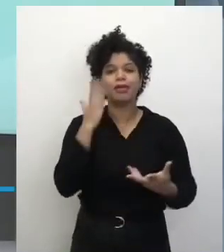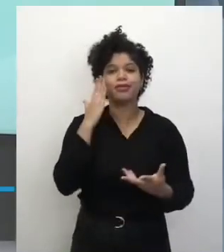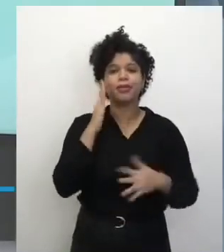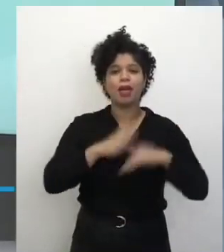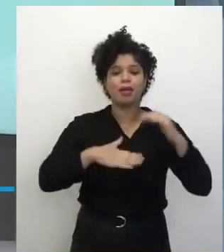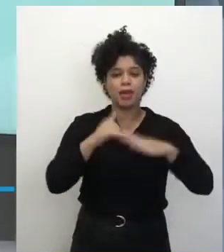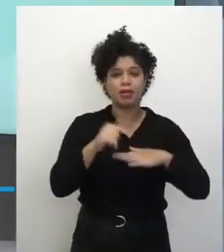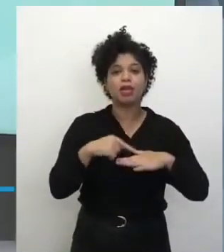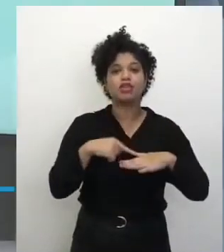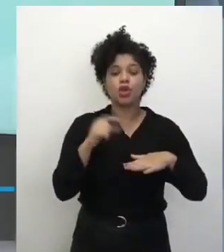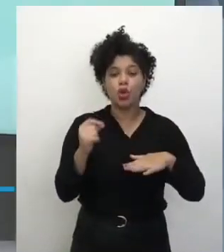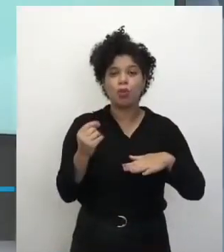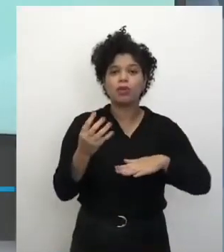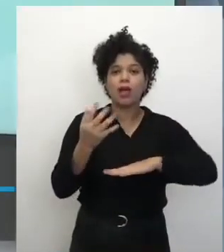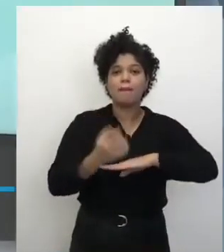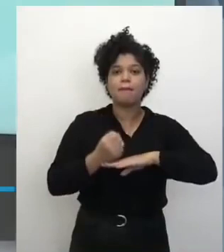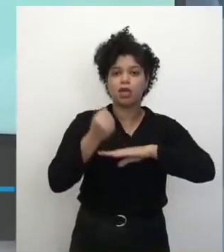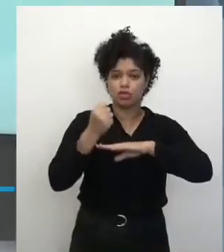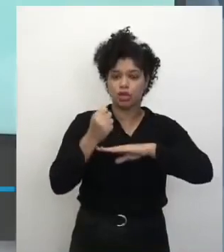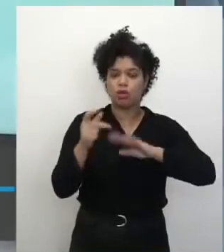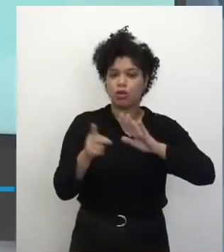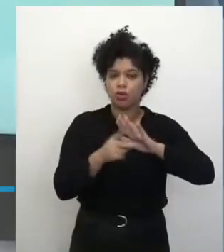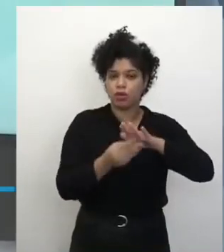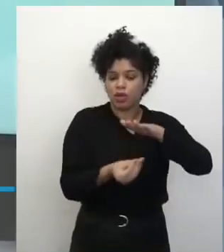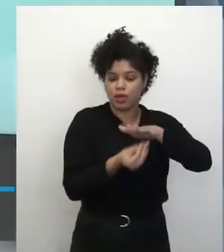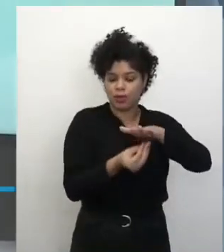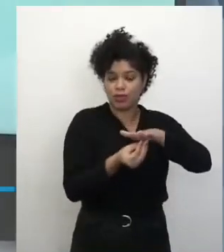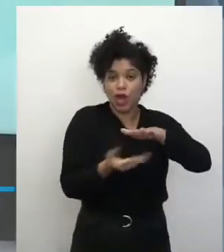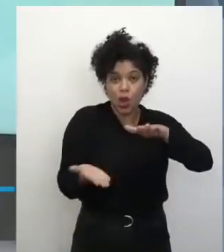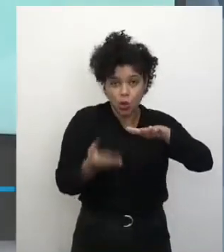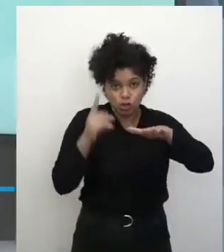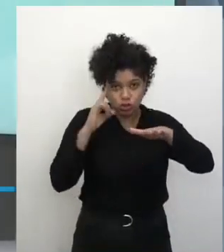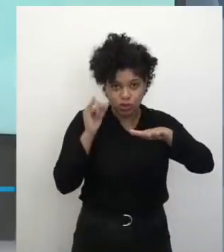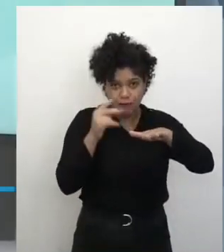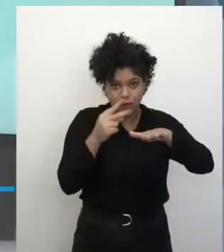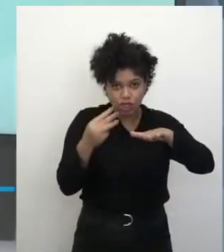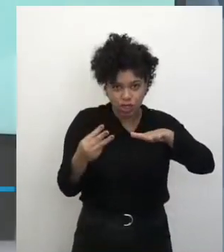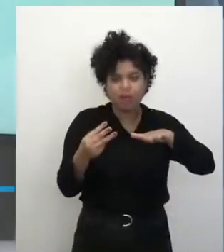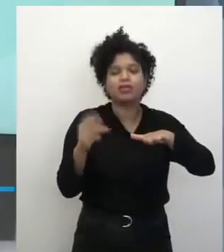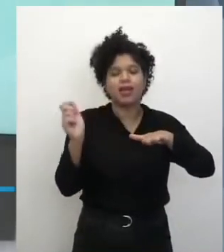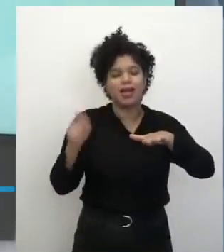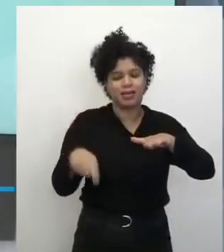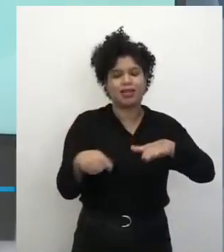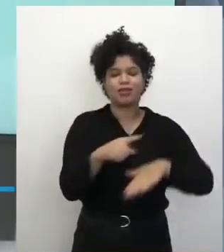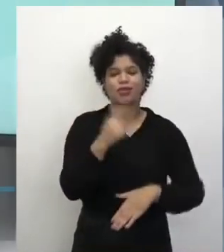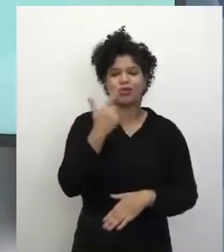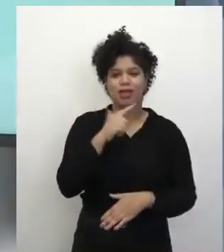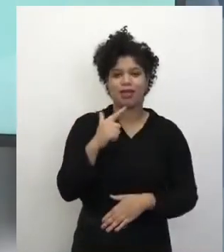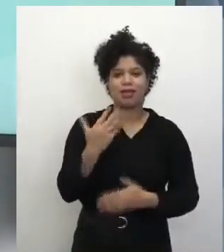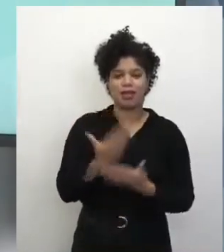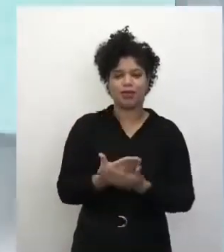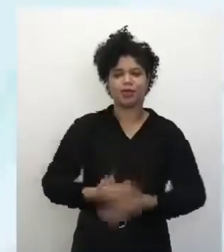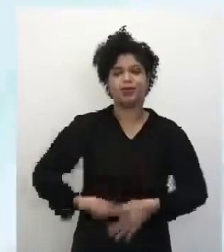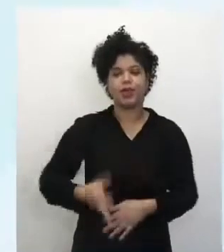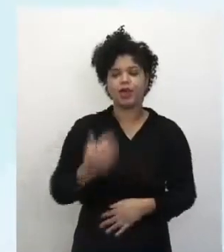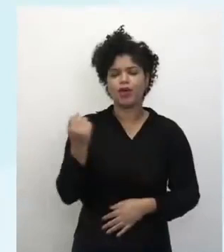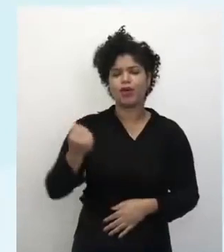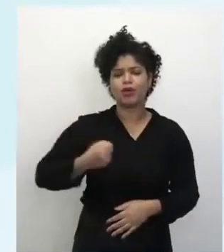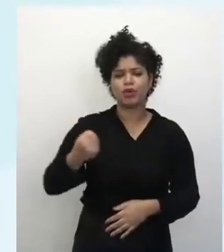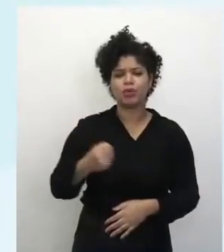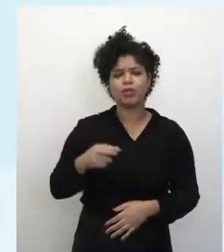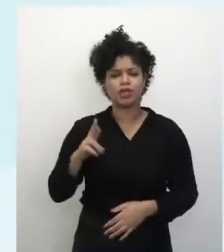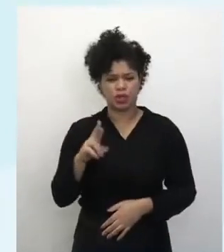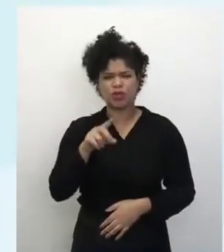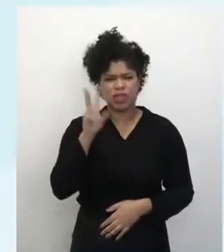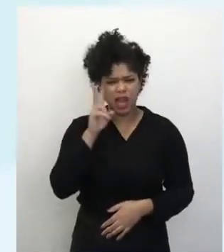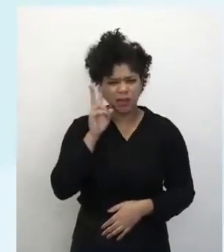dela, pega lá, baixa no repositório com a data de hoje e pega lá direitinho a habilidade, tá bom? Vamos começar? Então, vamos lá. Números racionais. Você lembra dos